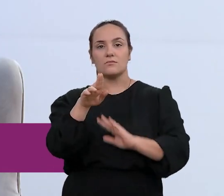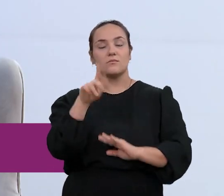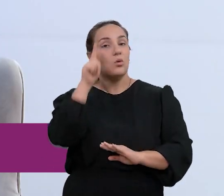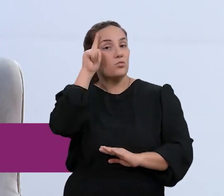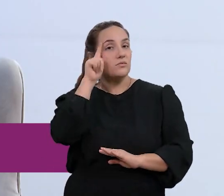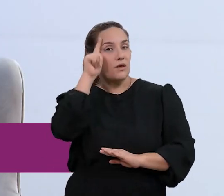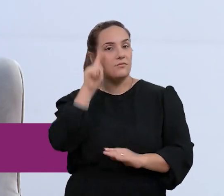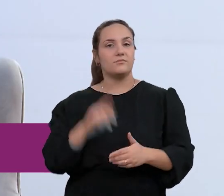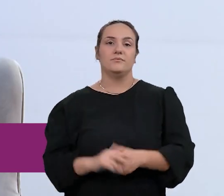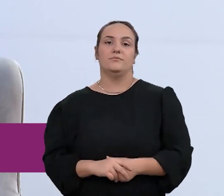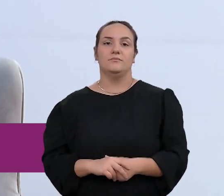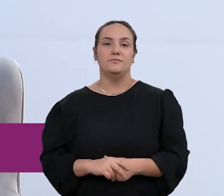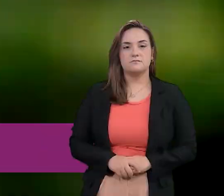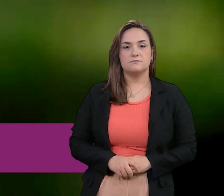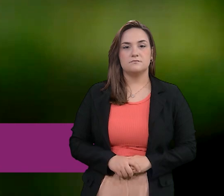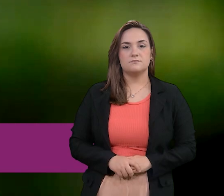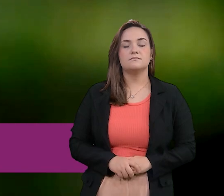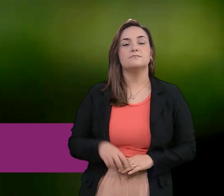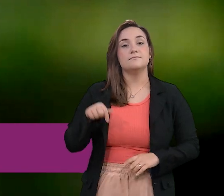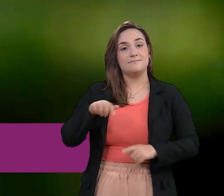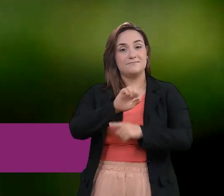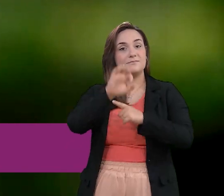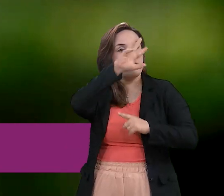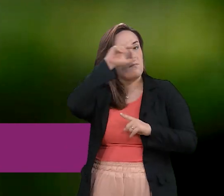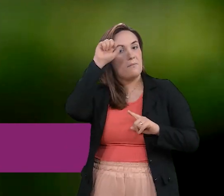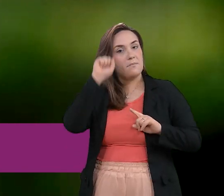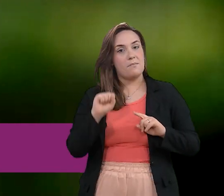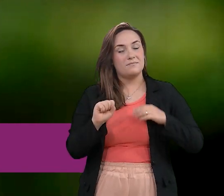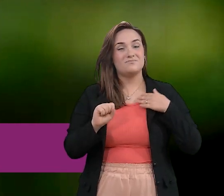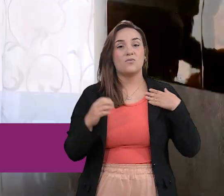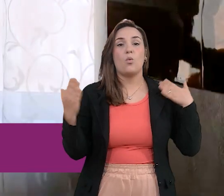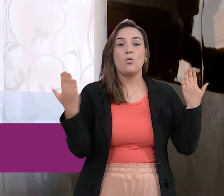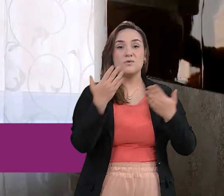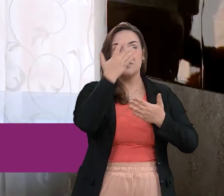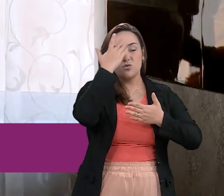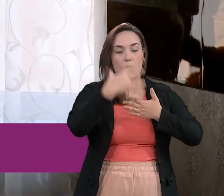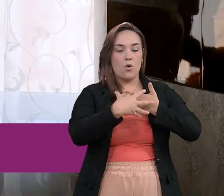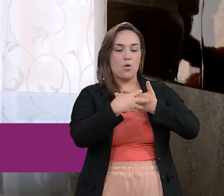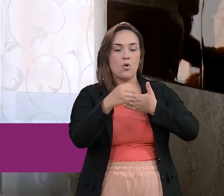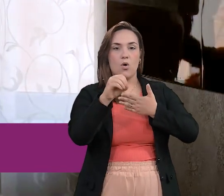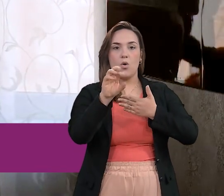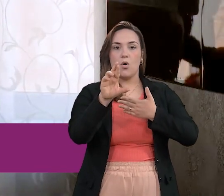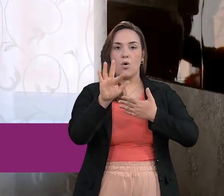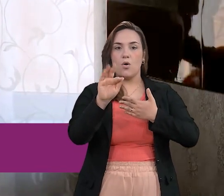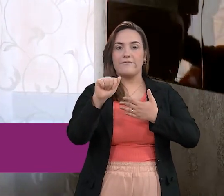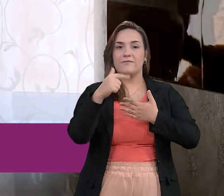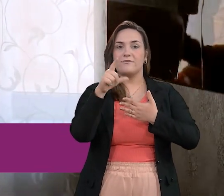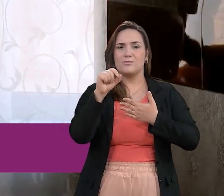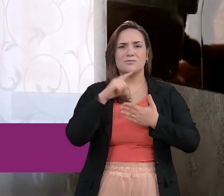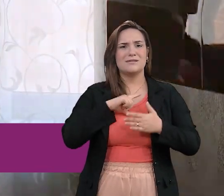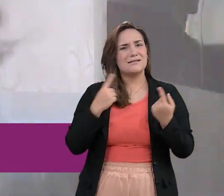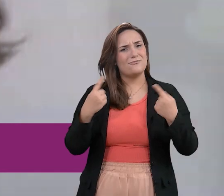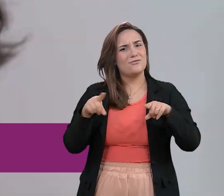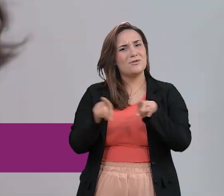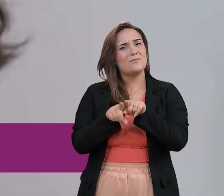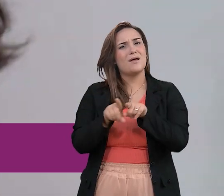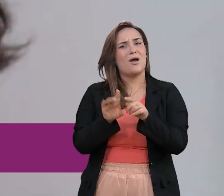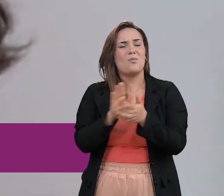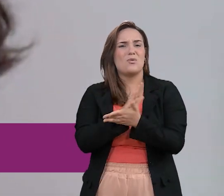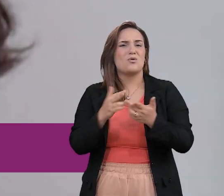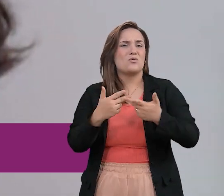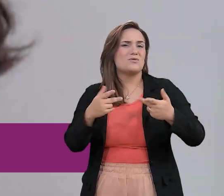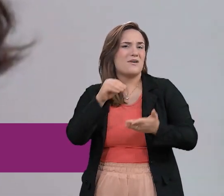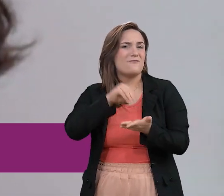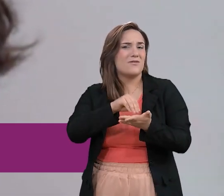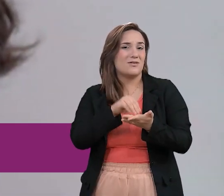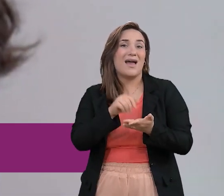Report G em Mato Grosso do Sul a realidade dos Órfã é marcada por desafios e necessidades apesar das leis de